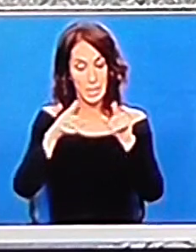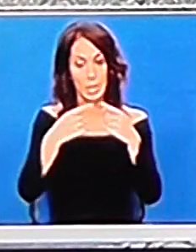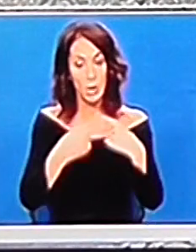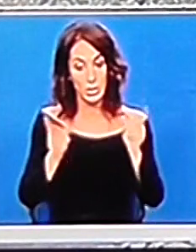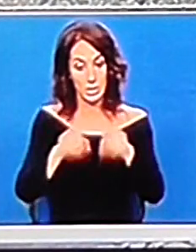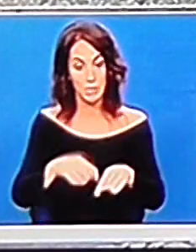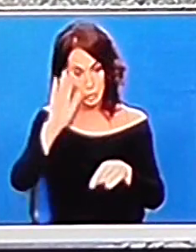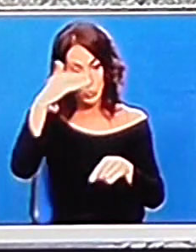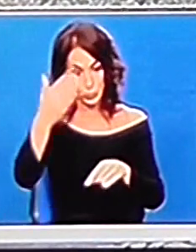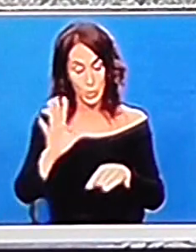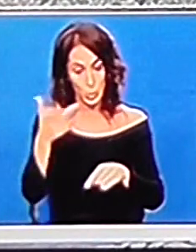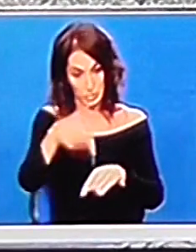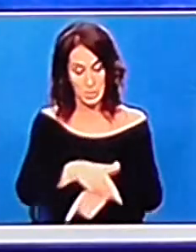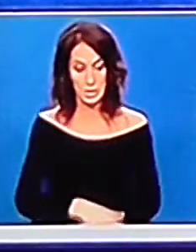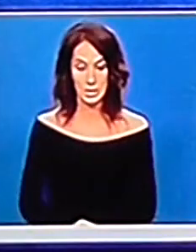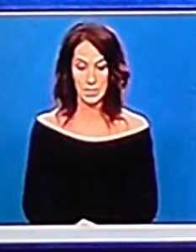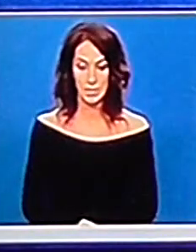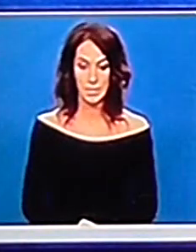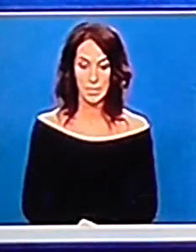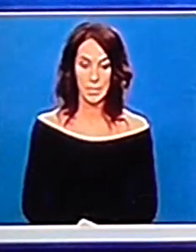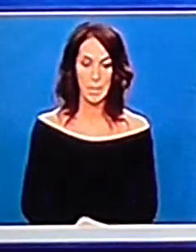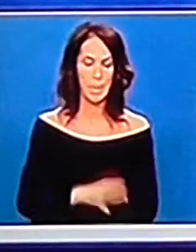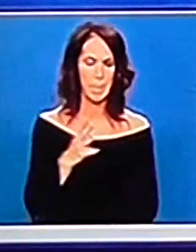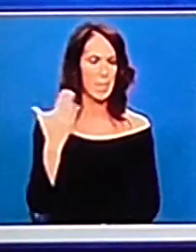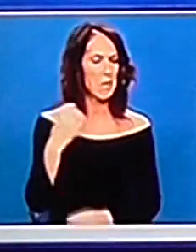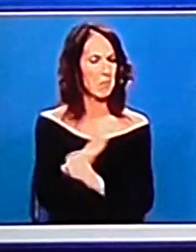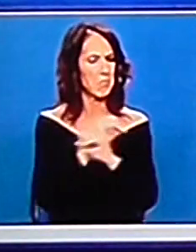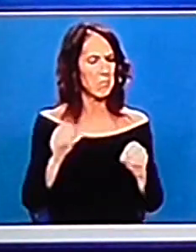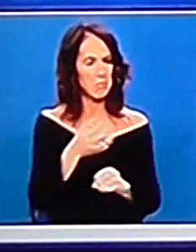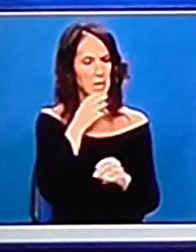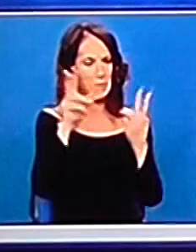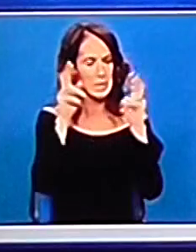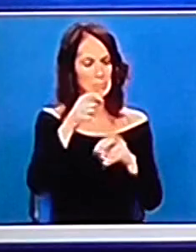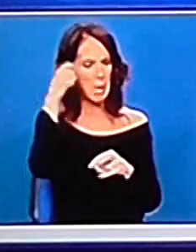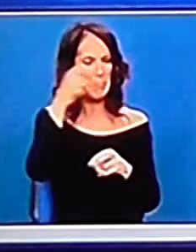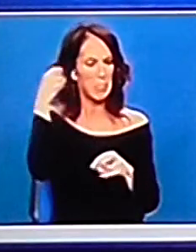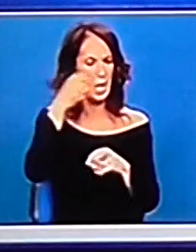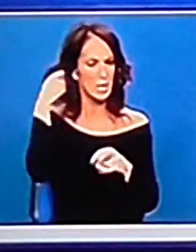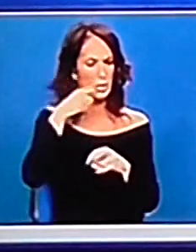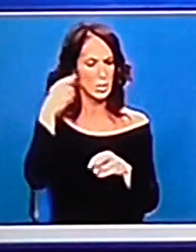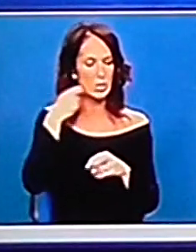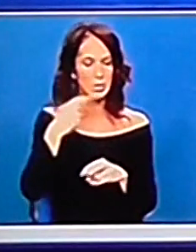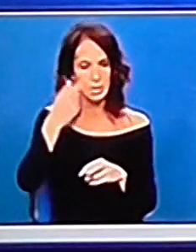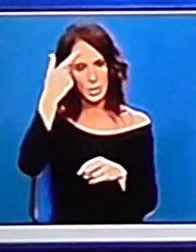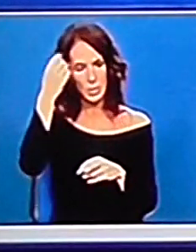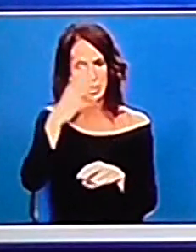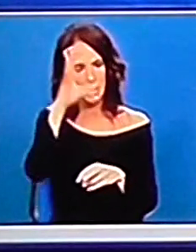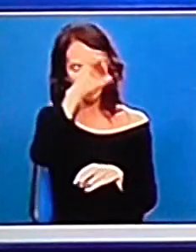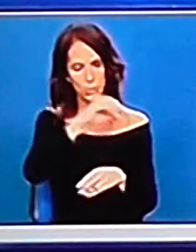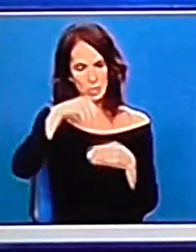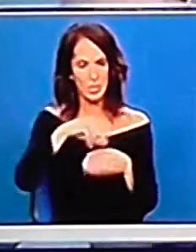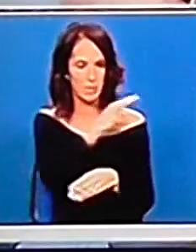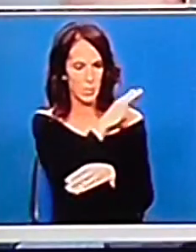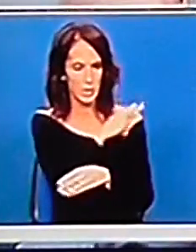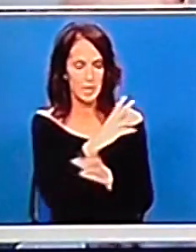se repita na esquerda já algum tempo não falava muito praxe e quando foi feita no início não esquece dos